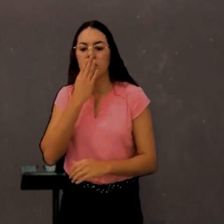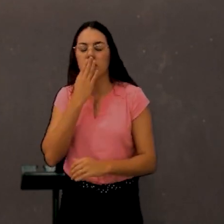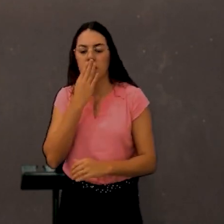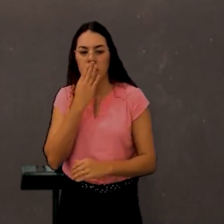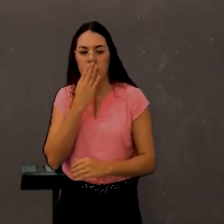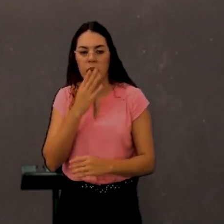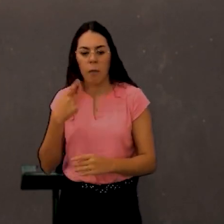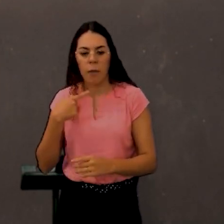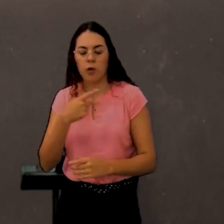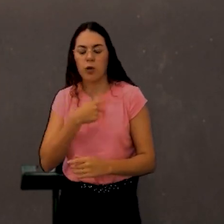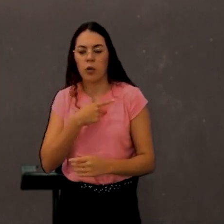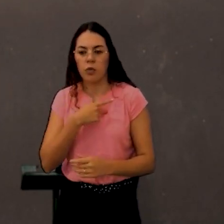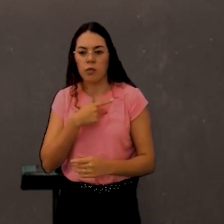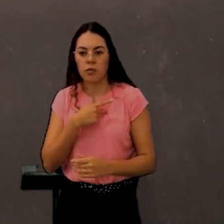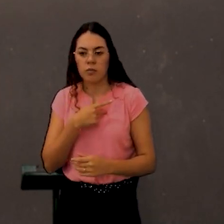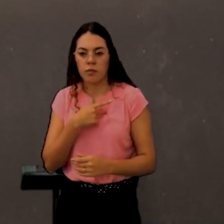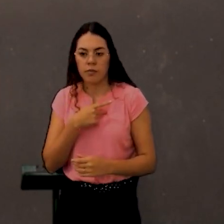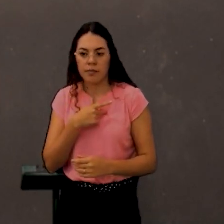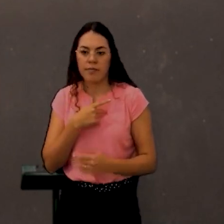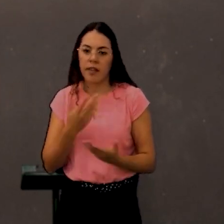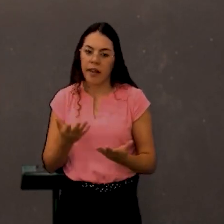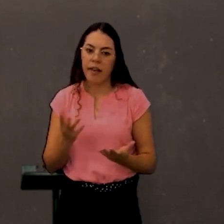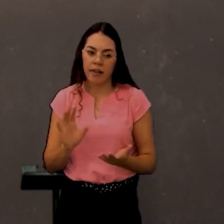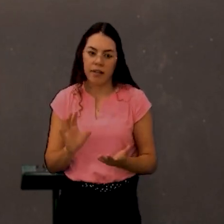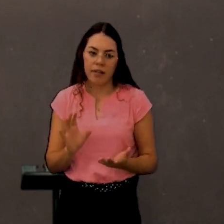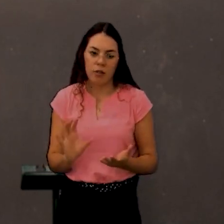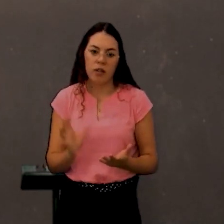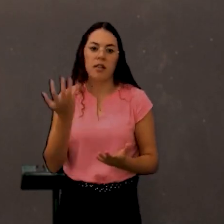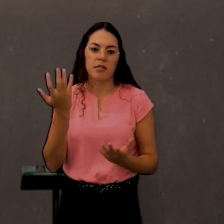intolerante. É assim que funciona.